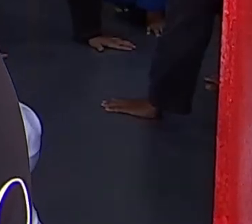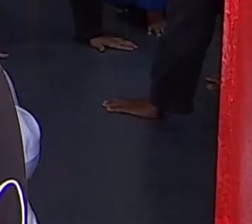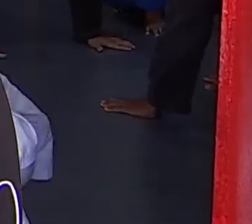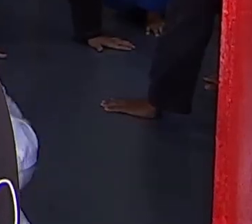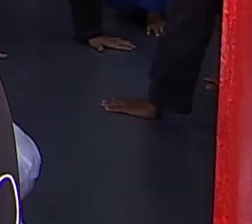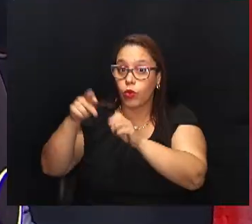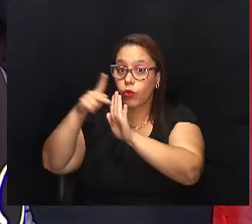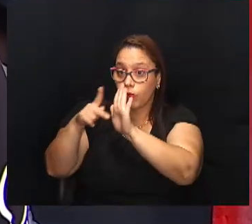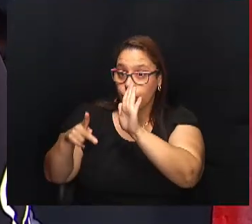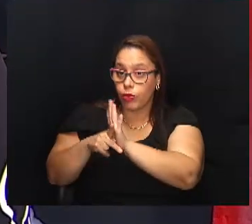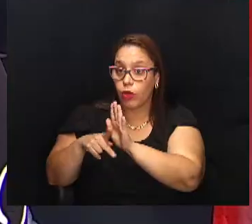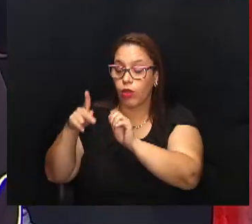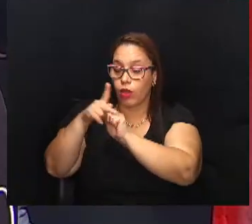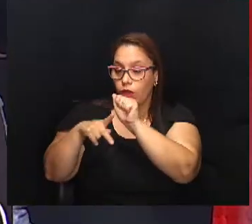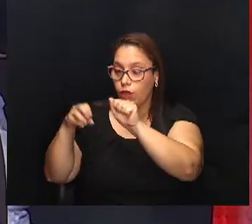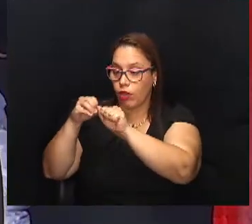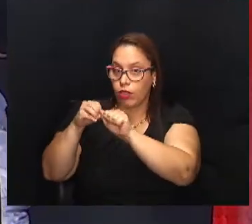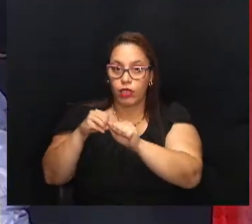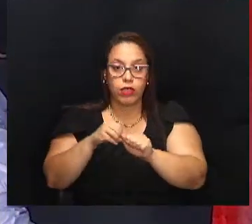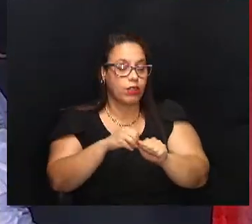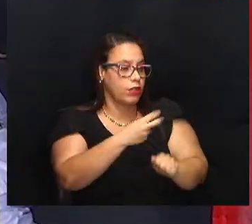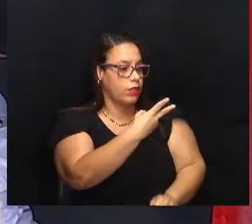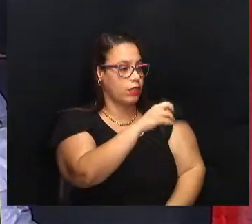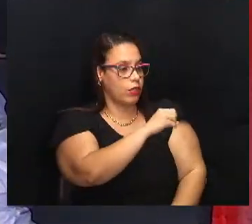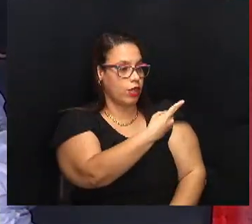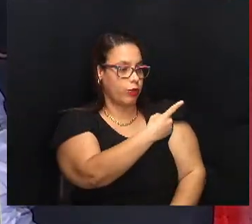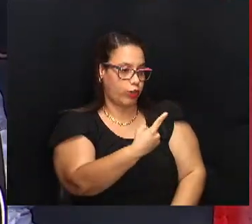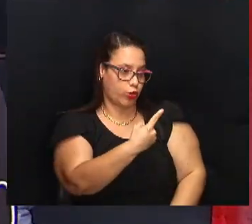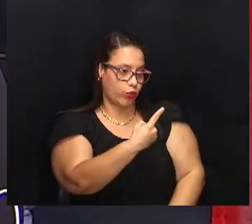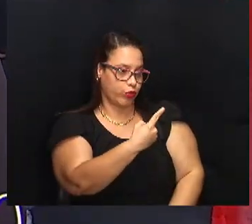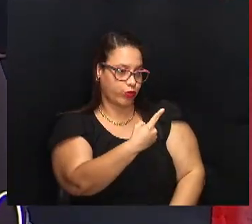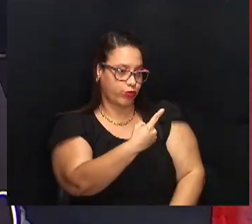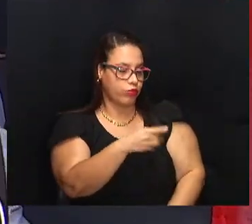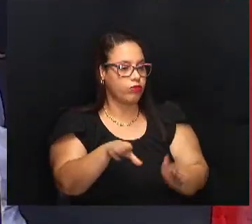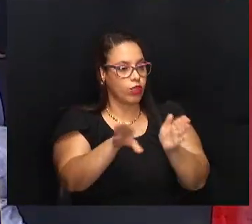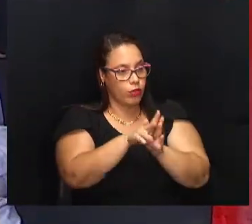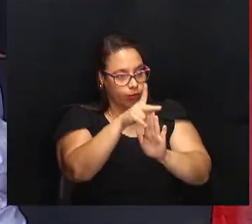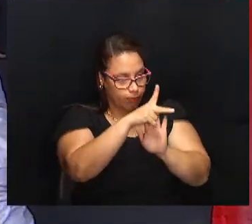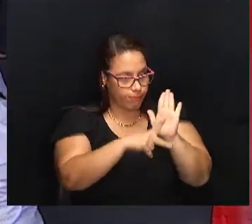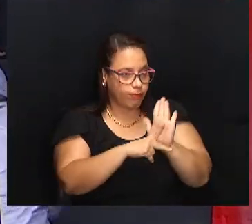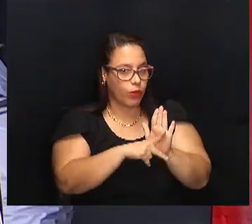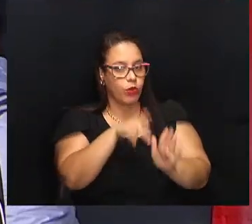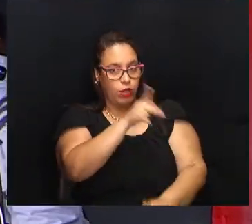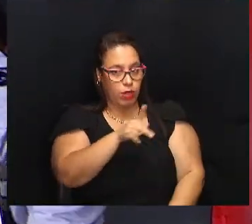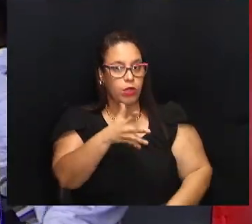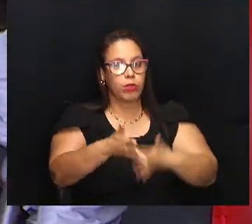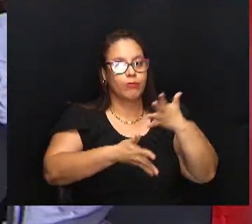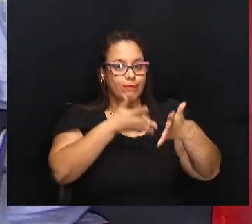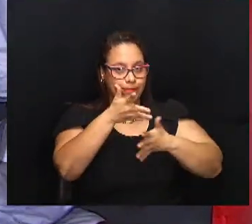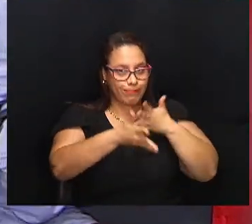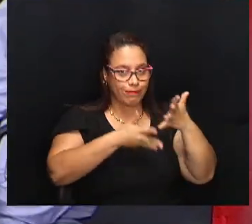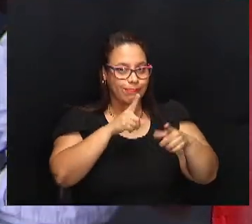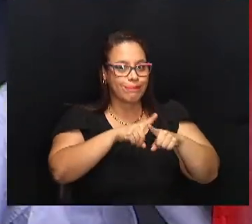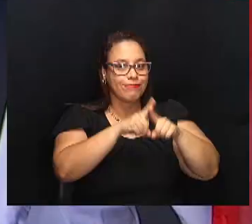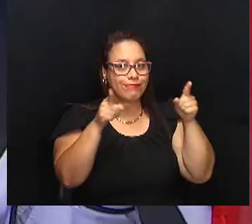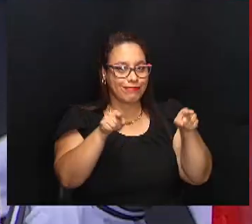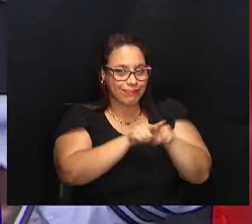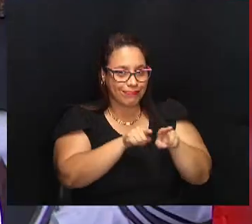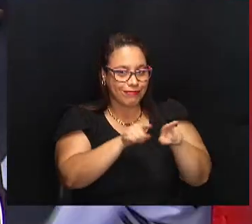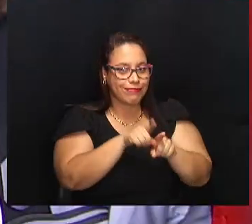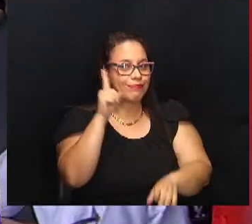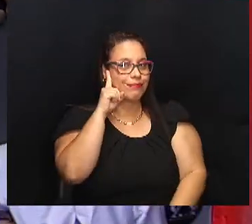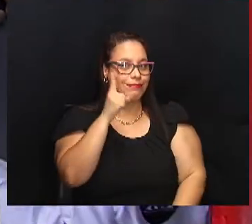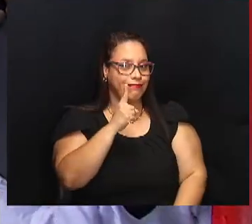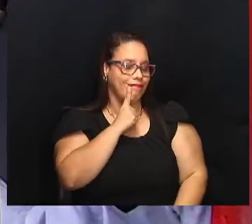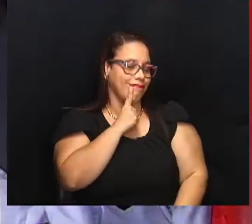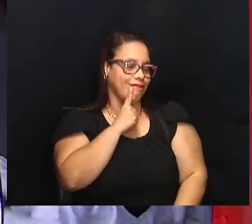no projeto Alfa e Ômega? Desde 2021. Eu entrei no projeto como professora de Libras, mas também como surda